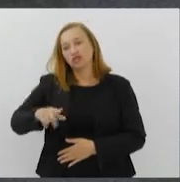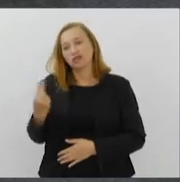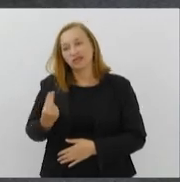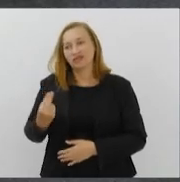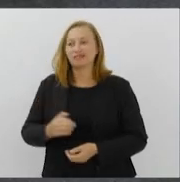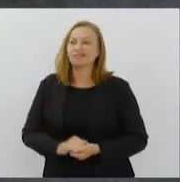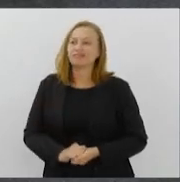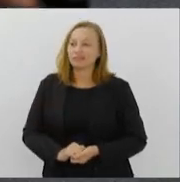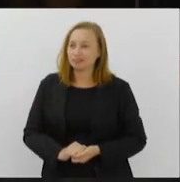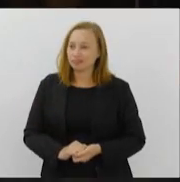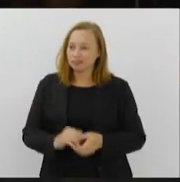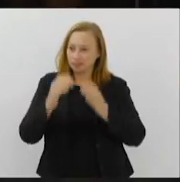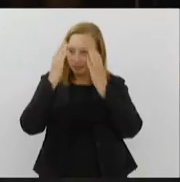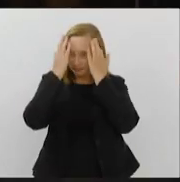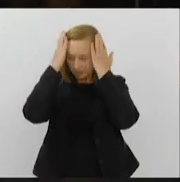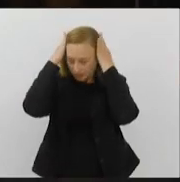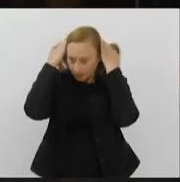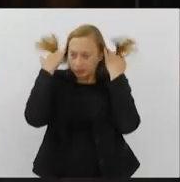coautoria.